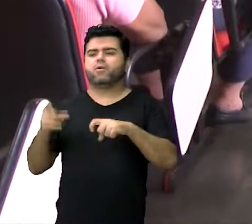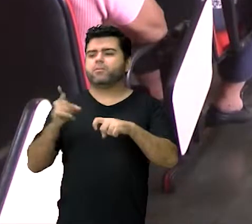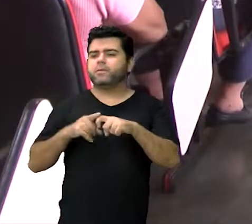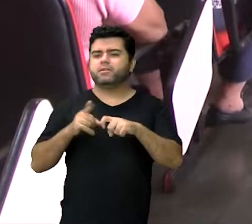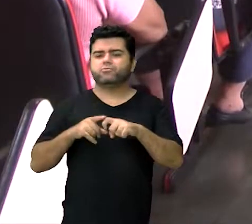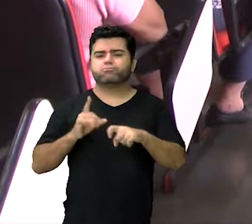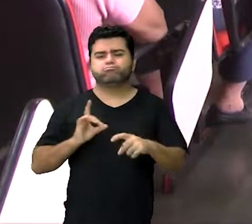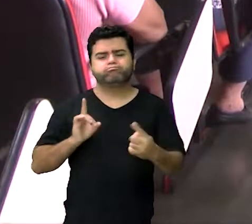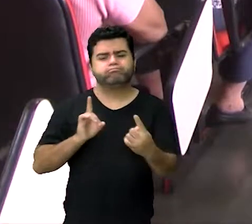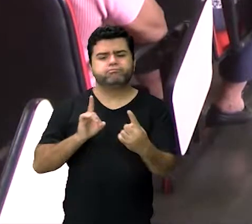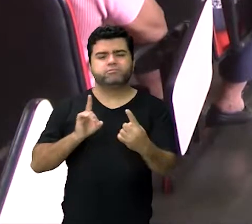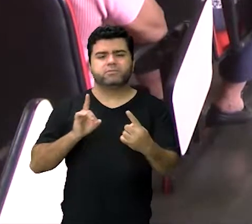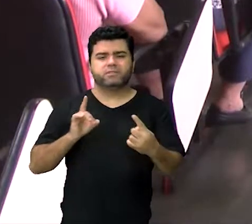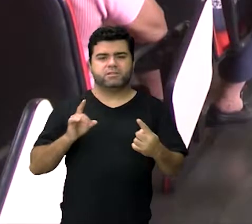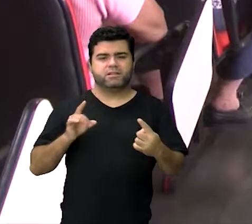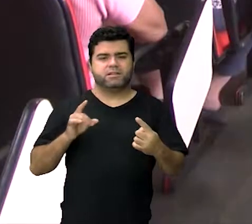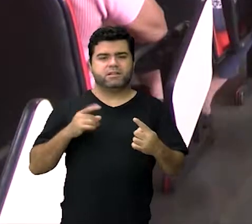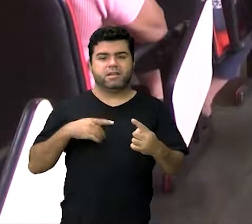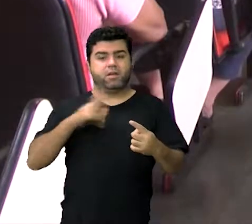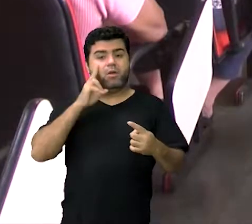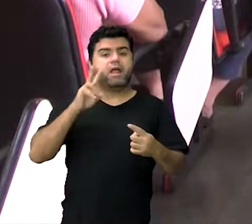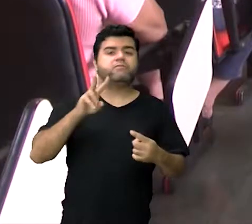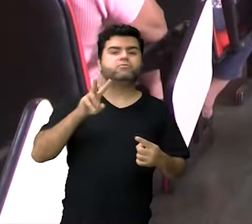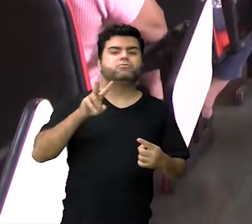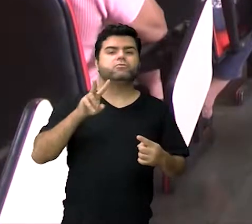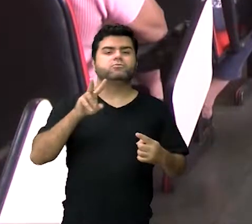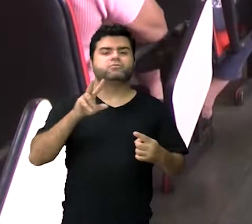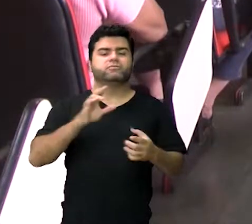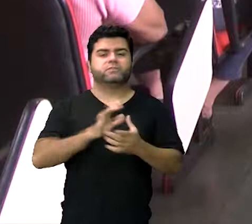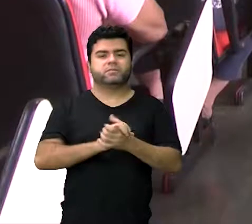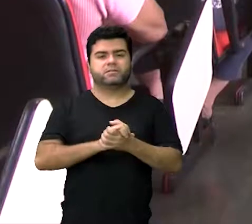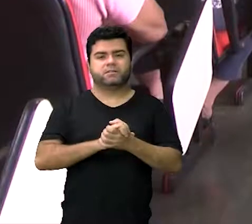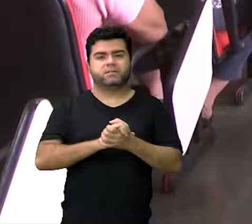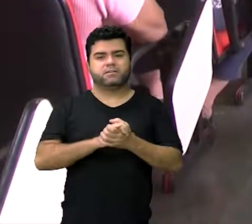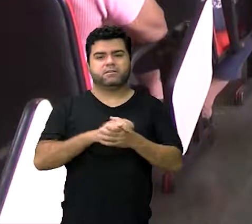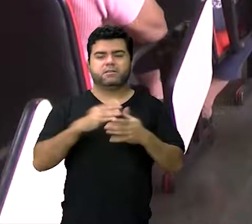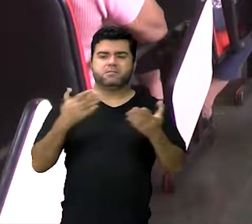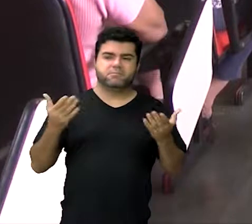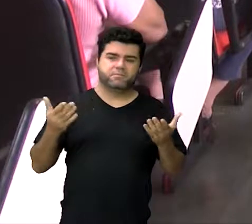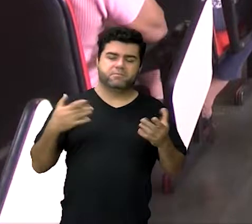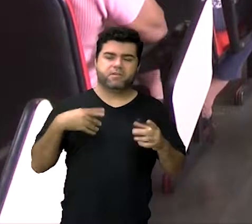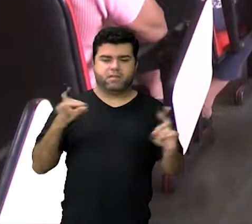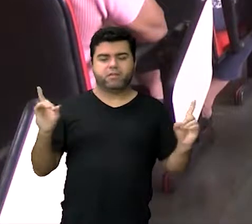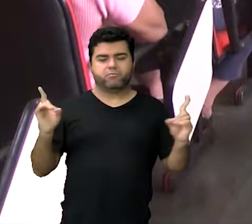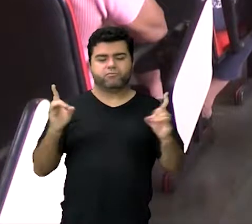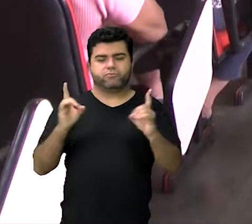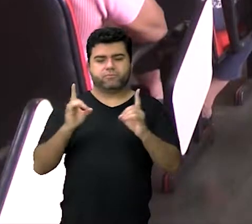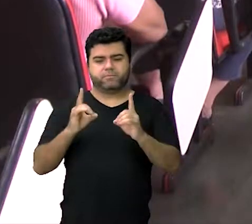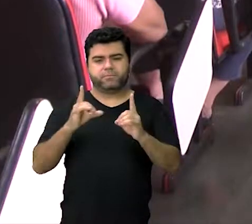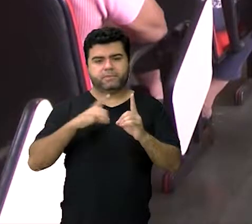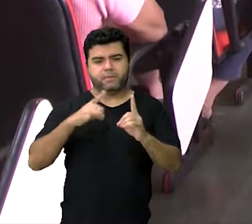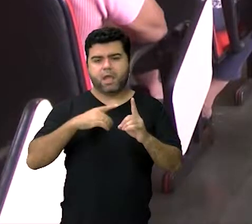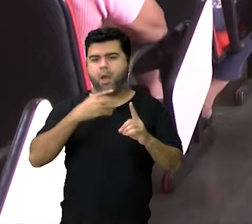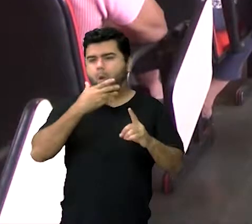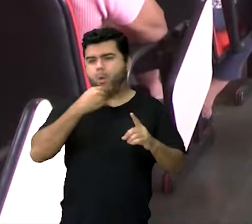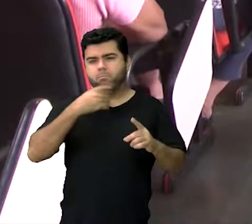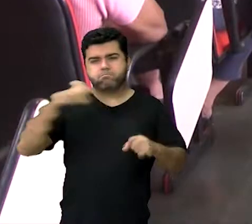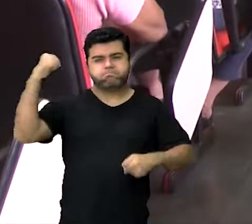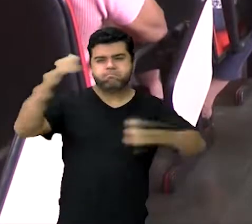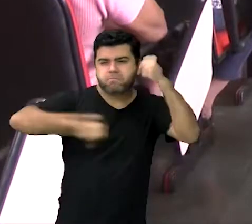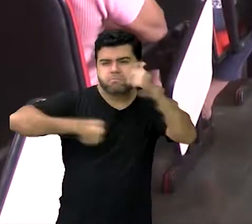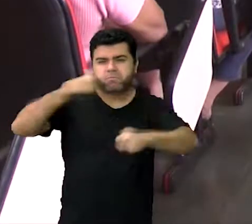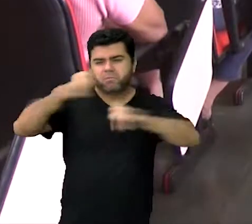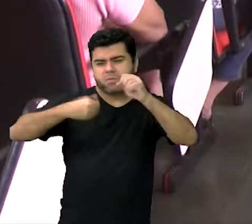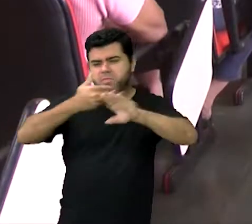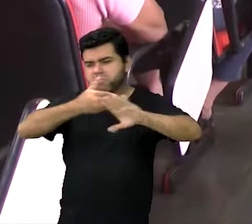perto. Eu posso? Ele olhava de longe o ouvido, né? E assim, provavelmente quando ela entrou, ela falou, tem um rapaz aí violento, cuidado, né? Mantenha a